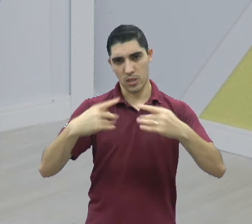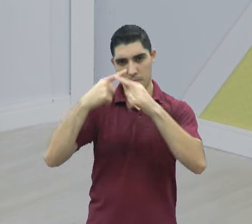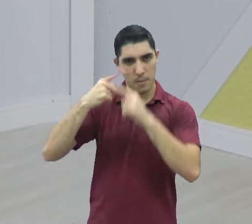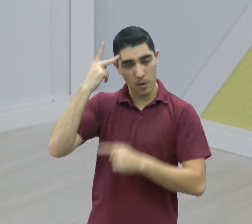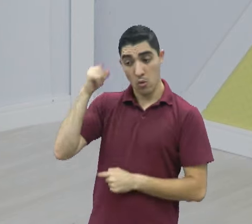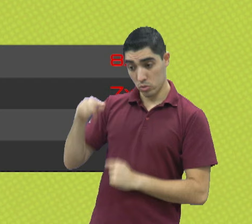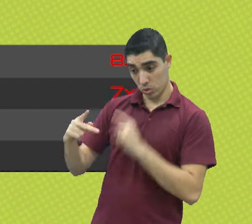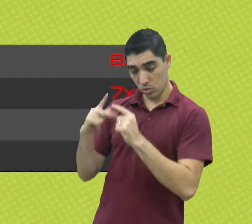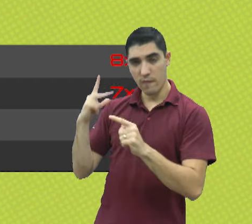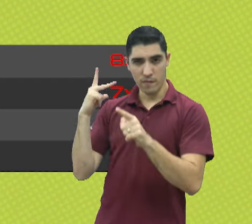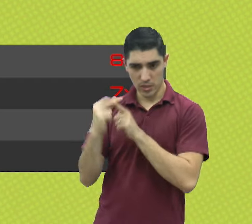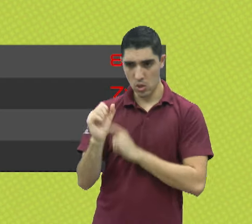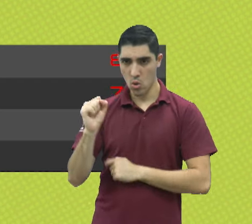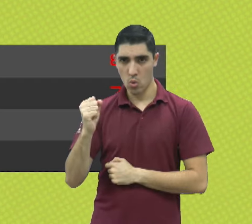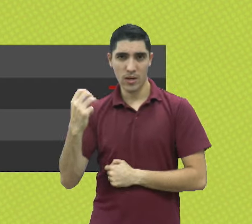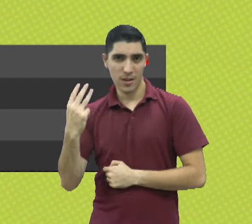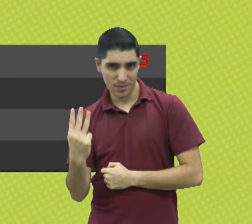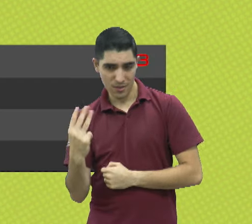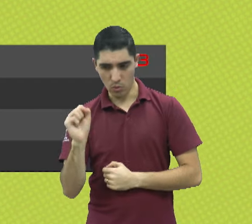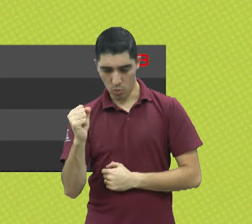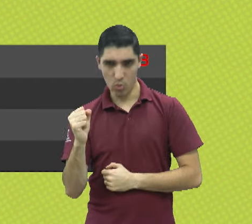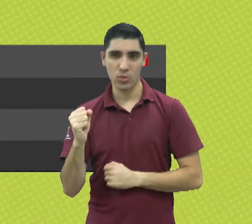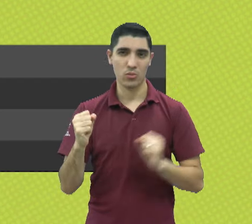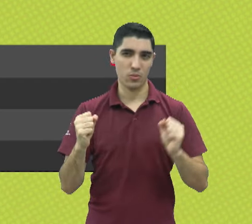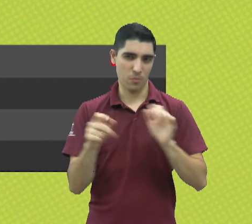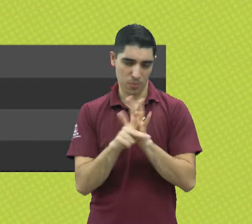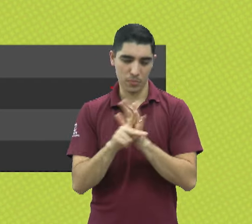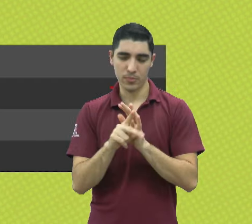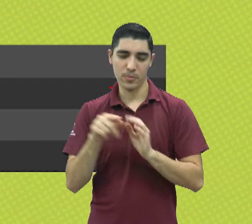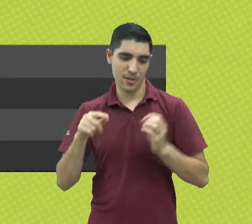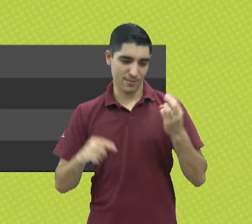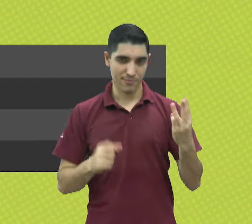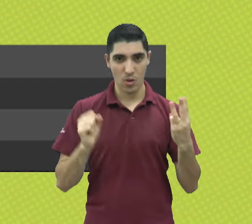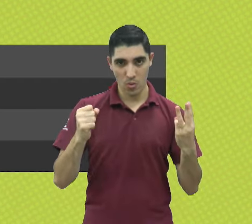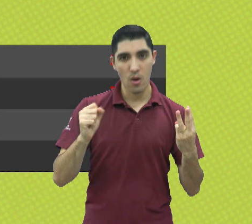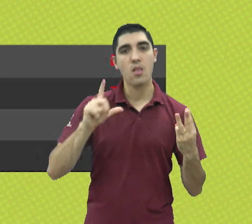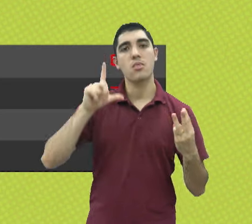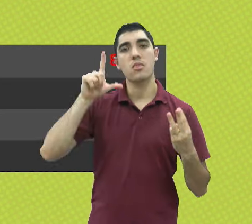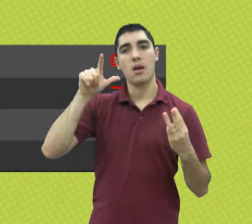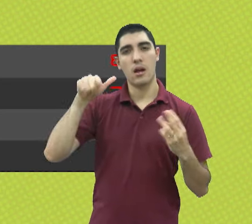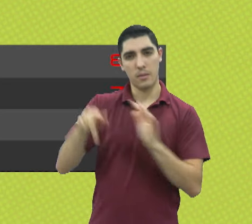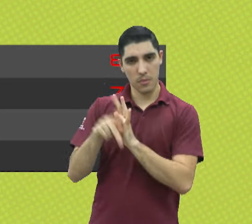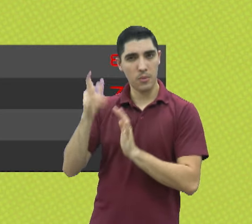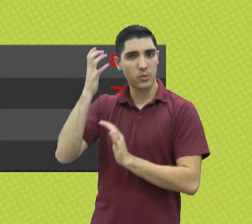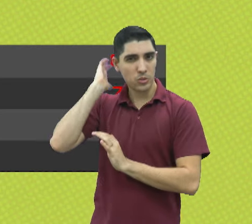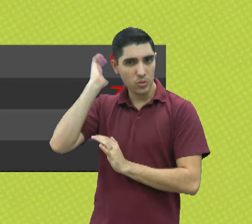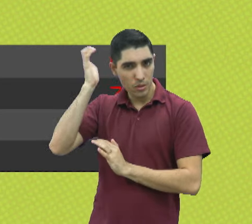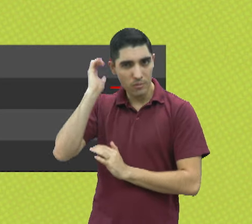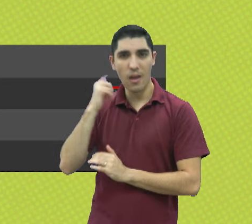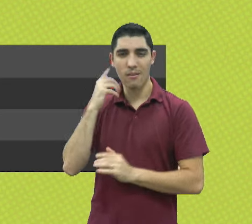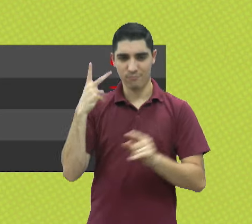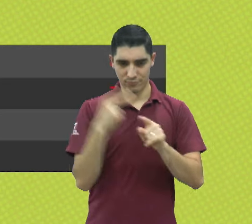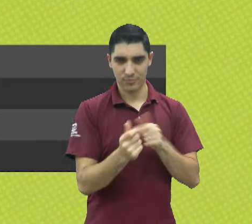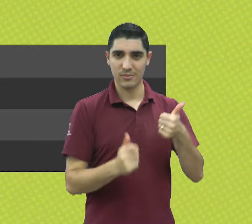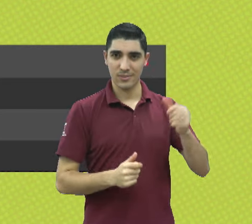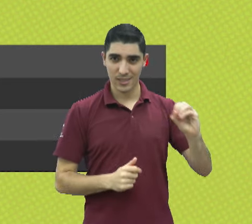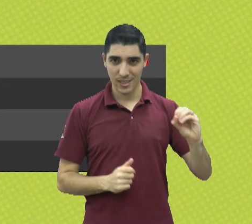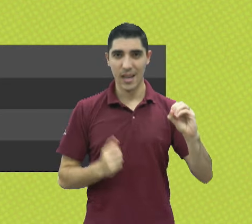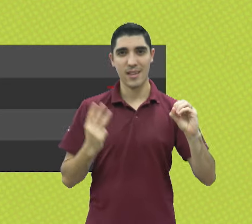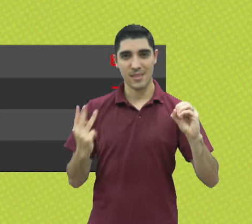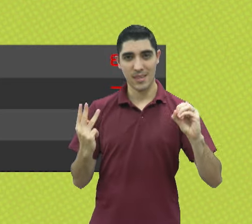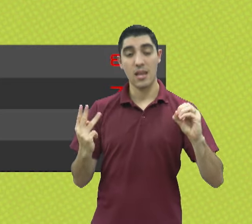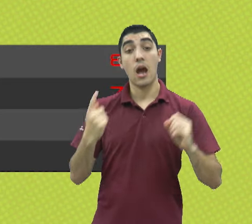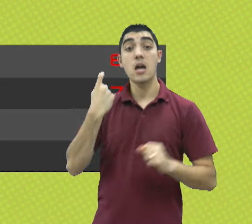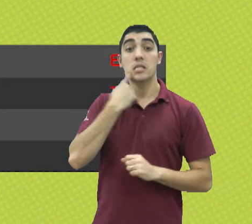cima do Praia Grande, o Sorocaba goleando o Pinda Futsal 7-1, Santo André goleando o Aroeira Futsal por 10-3 e tivemos na